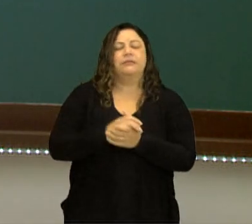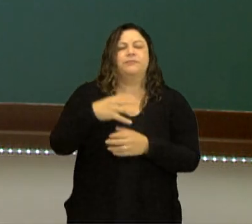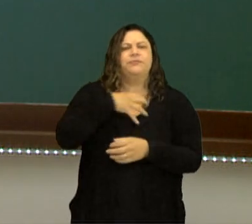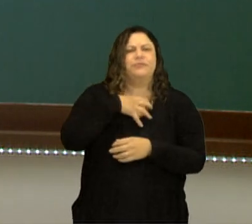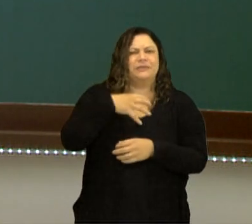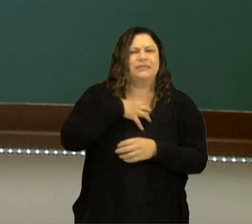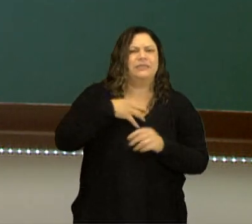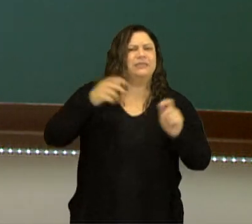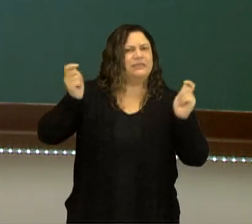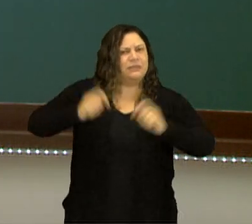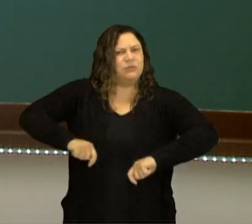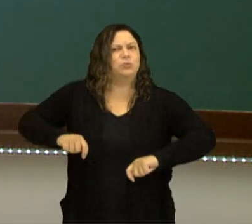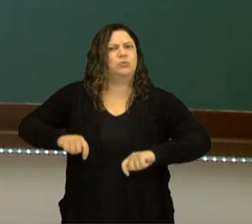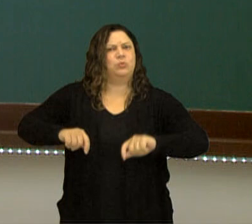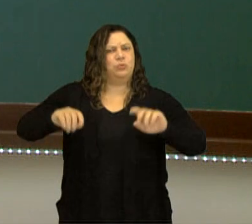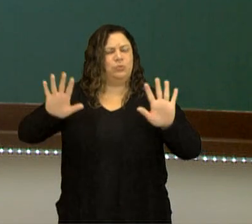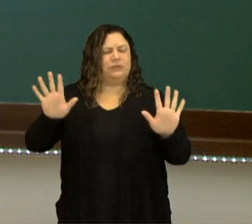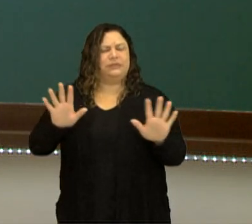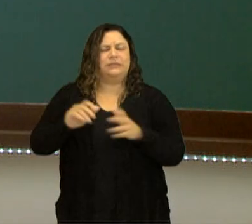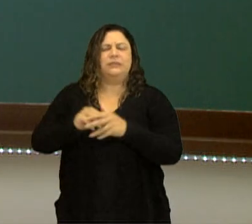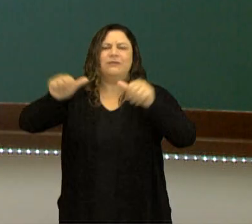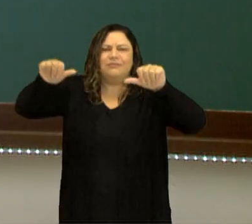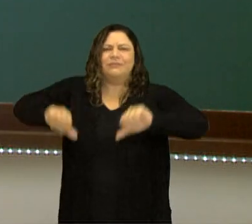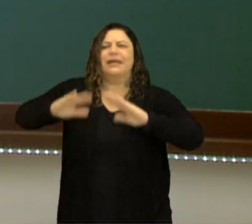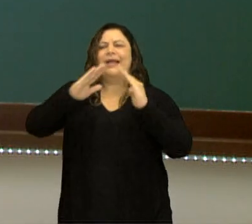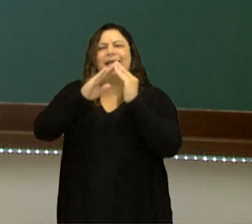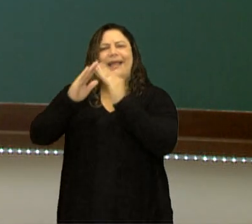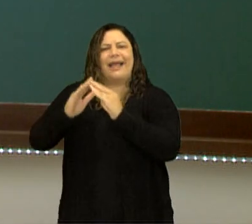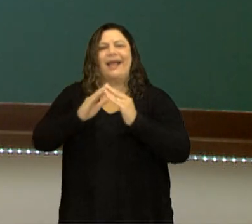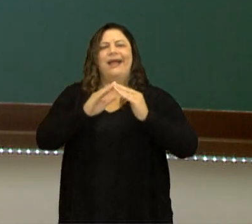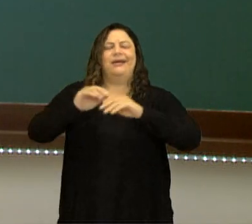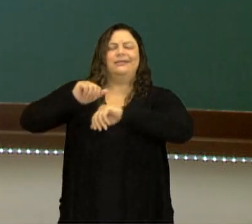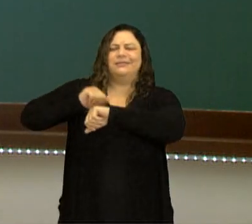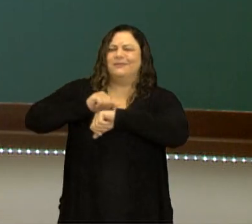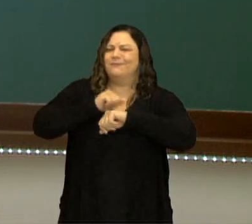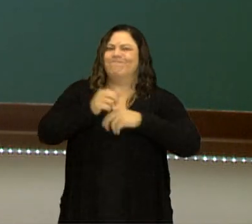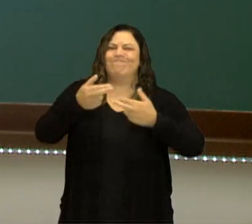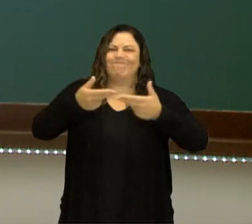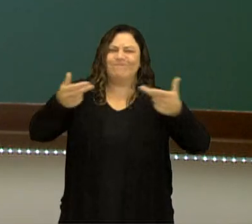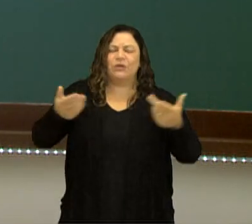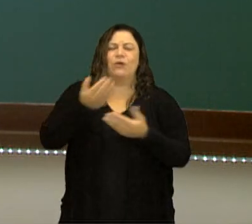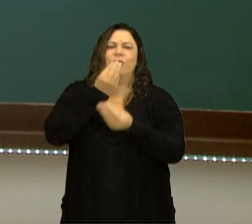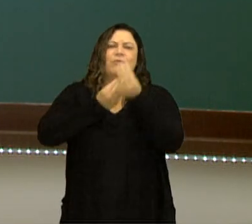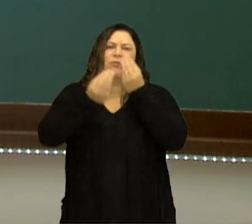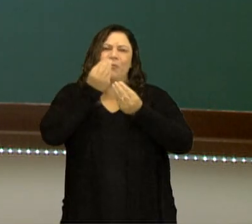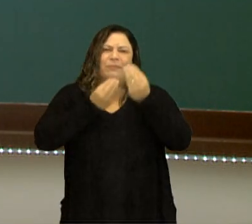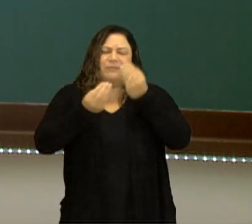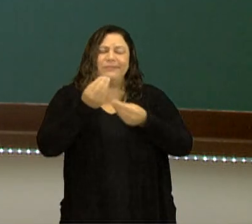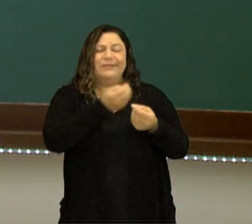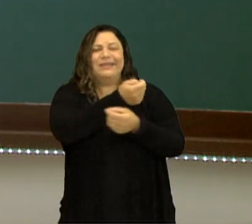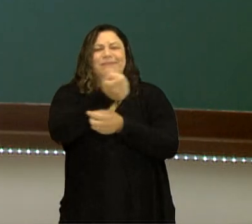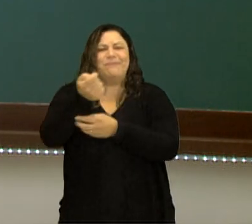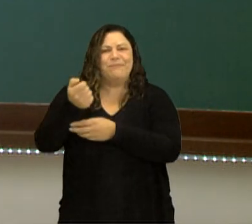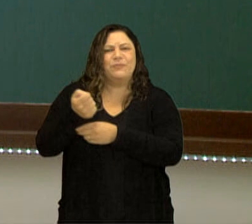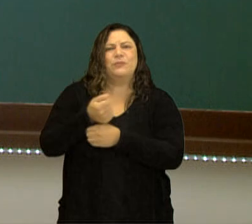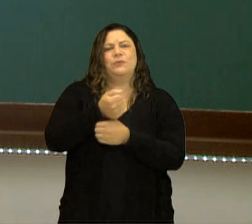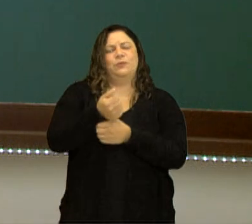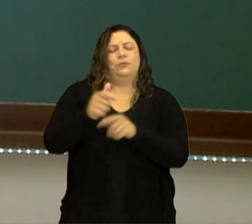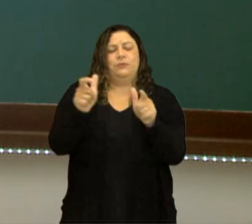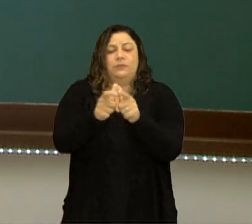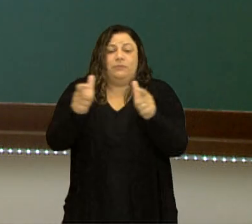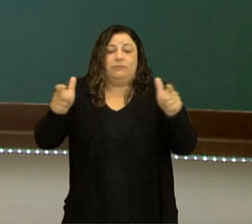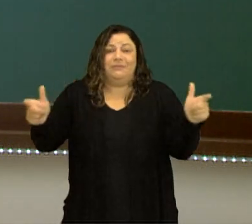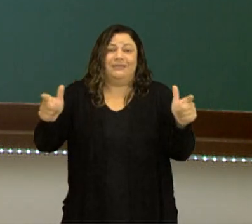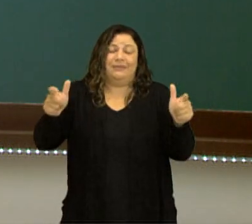eram péssimas, eles habitavam moradias precárias, alimentavam-se com pouco, né? E ainda a maior parte da população